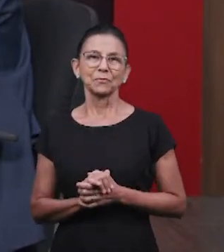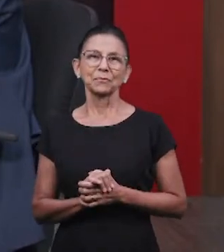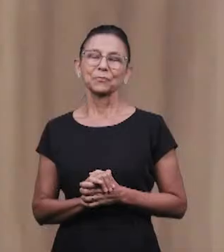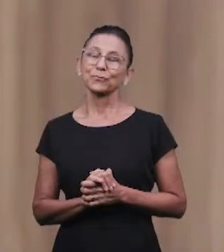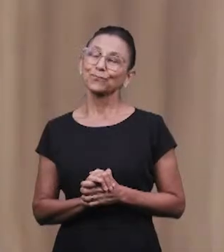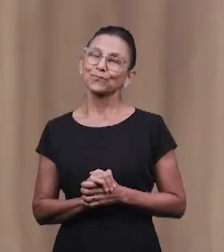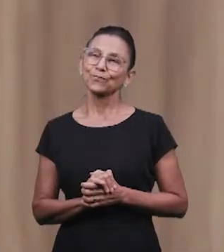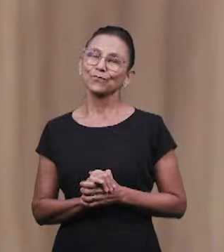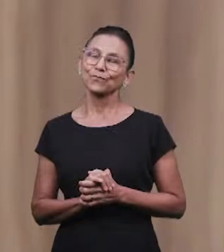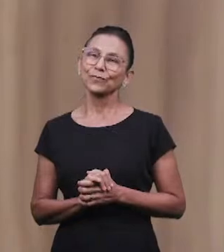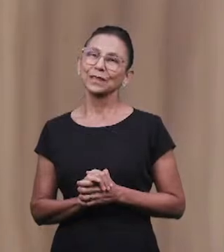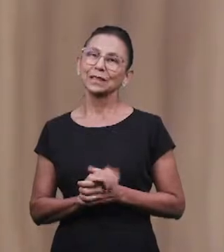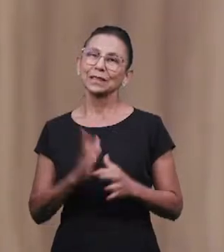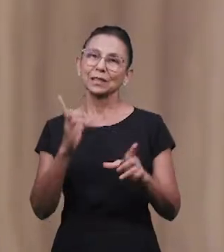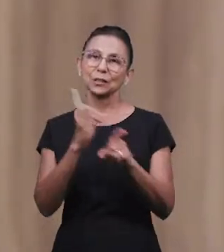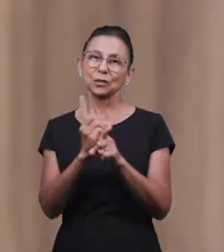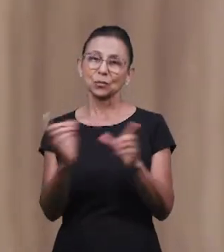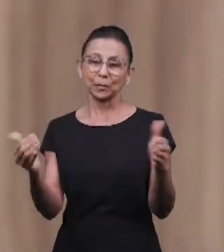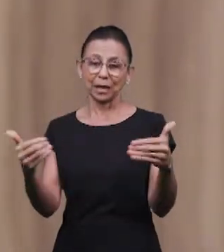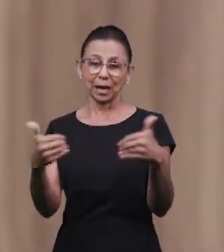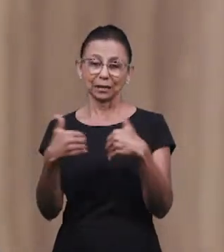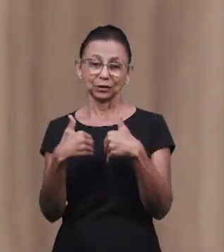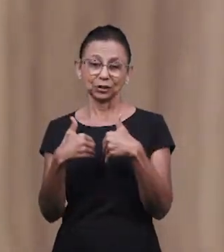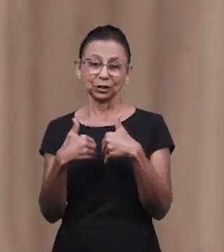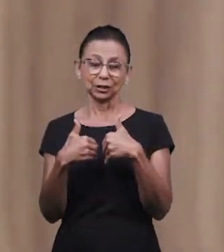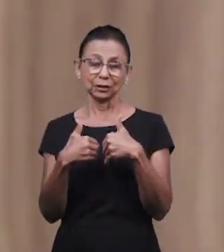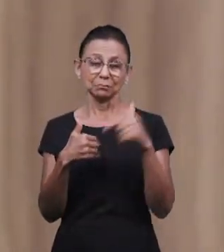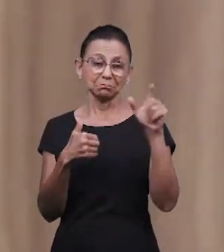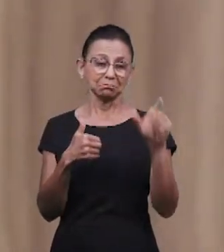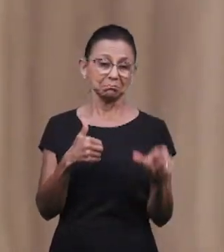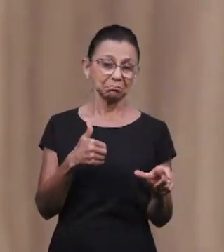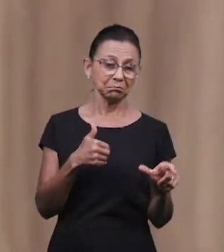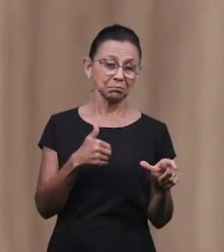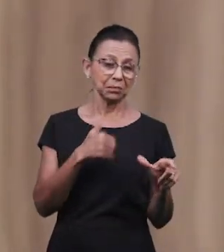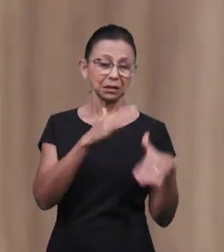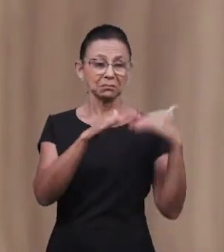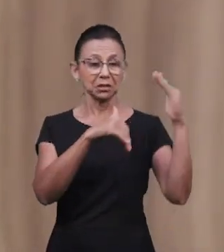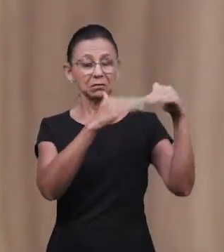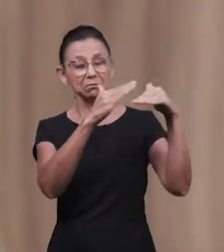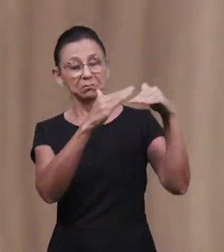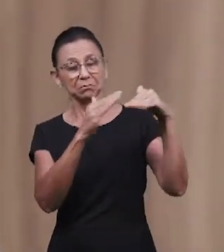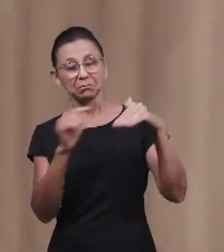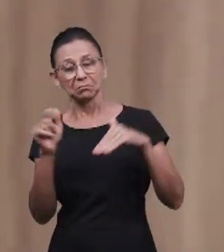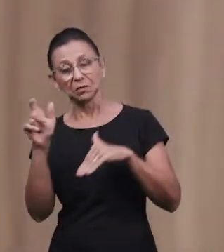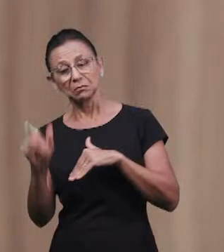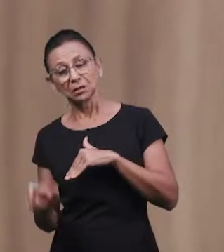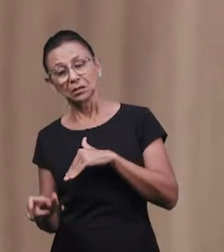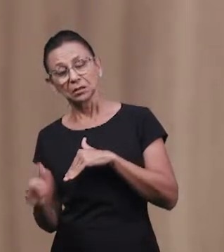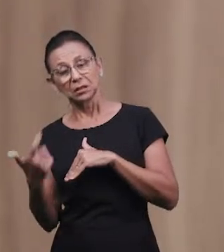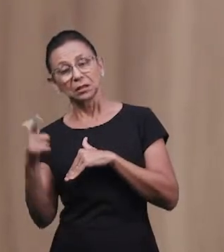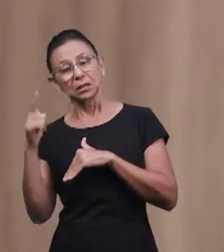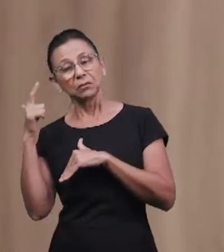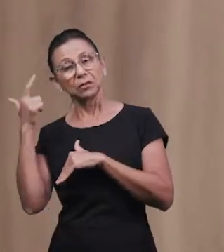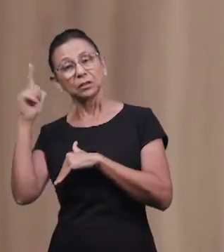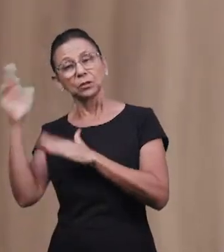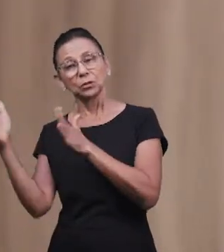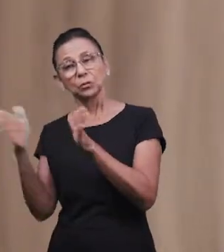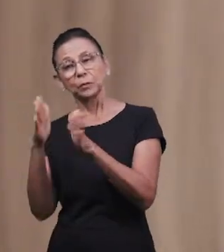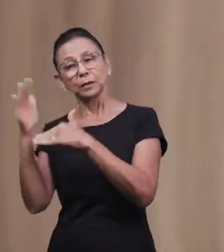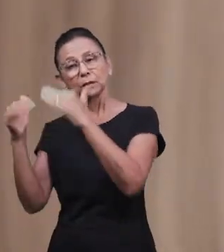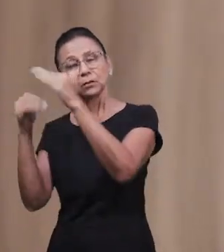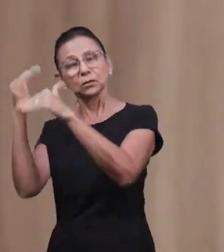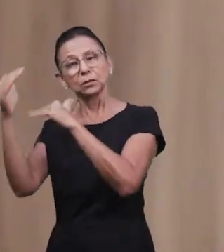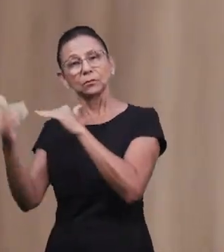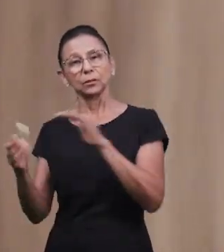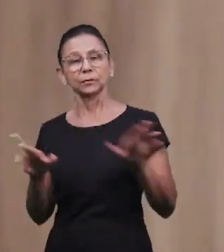de autismo, o desenvolvimento, cada um vai ter o seu. Então, um pode se desenvolver um pouco mais em determinada época, o outro um pouco mais em outra